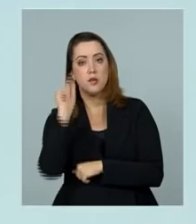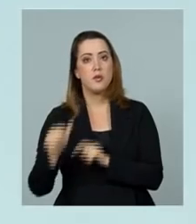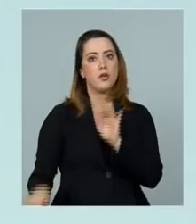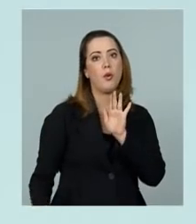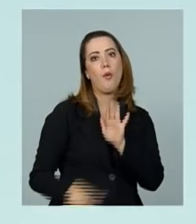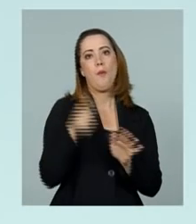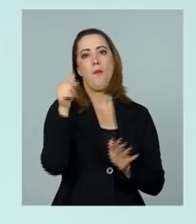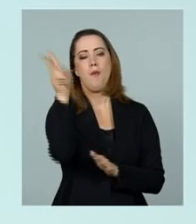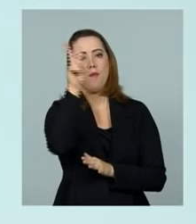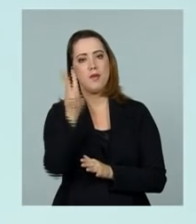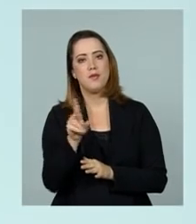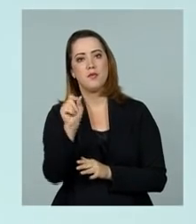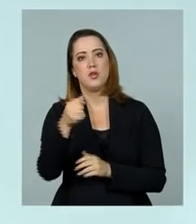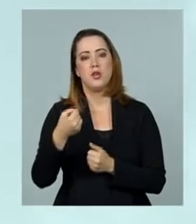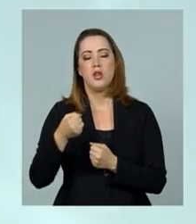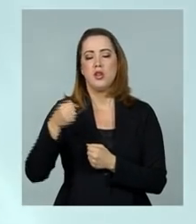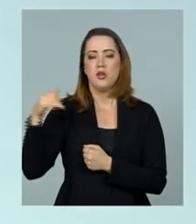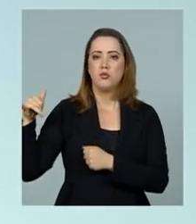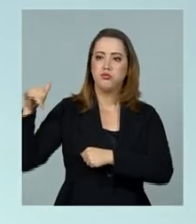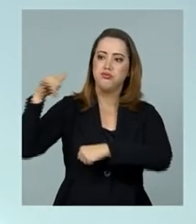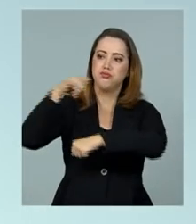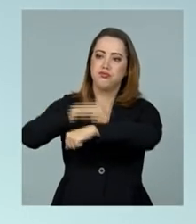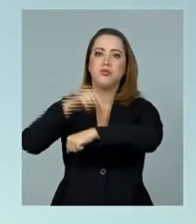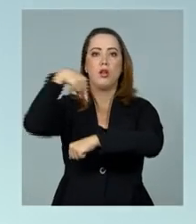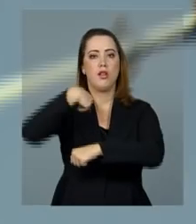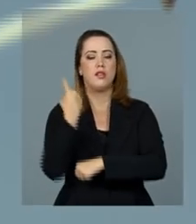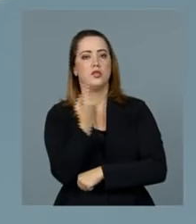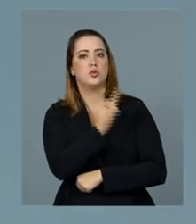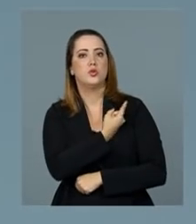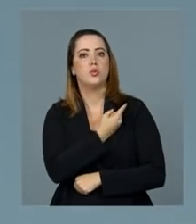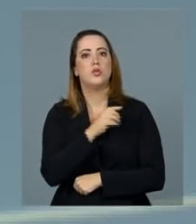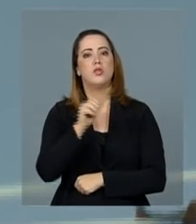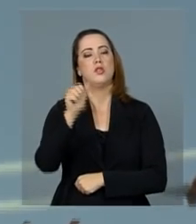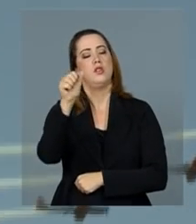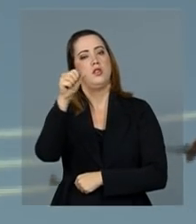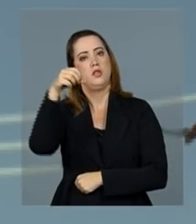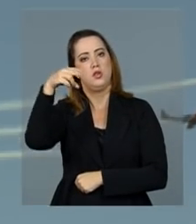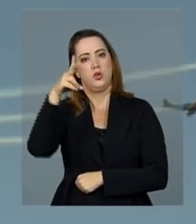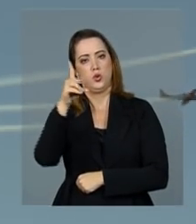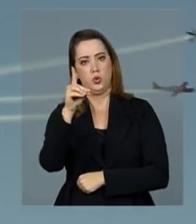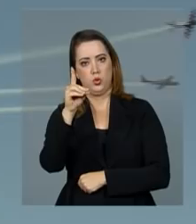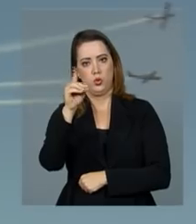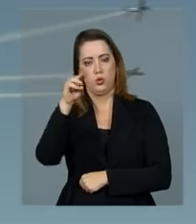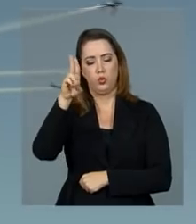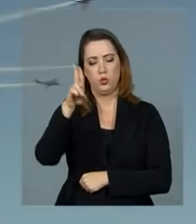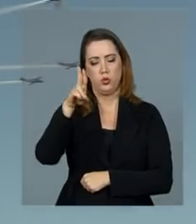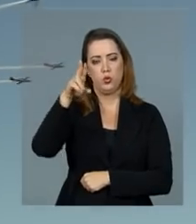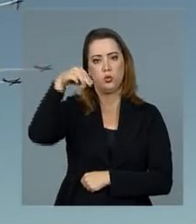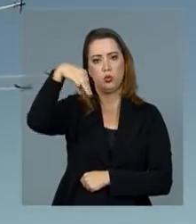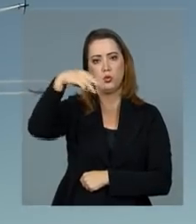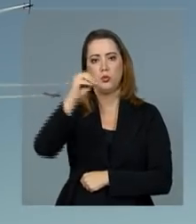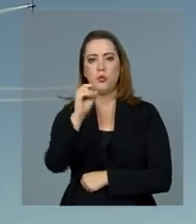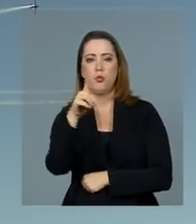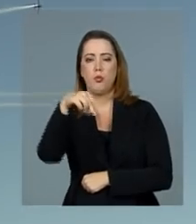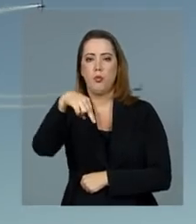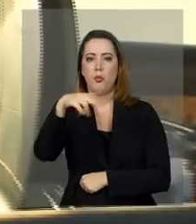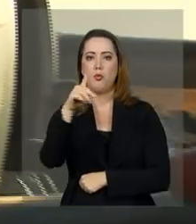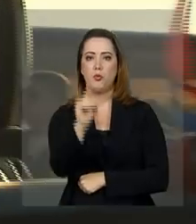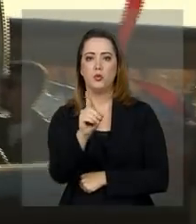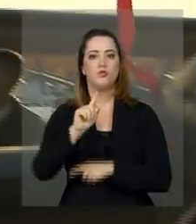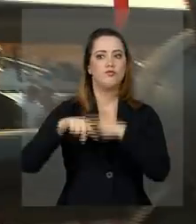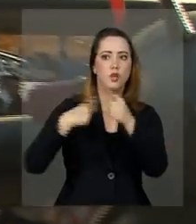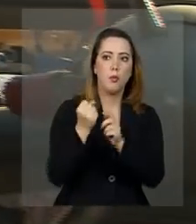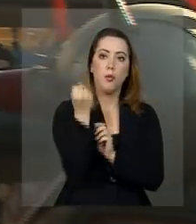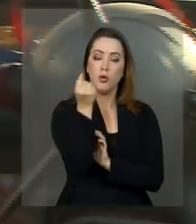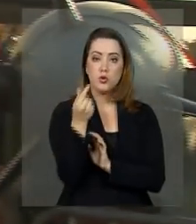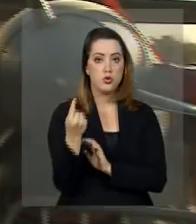de todos é nosso e o dia é em homenagem a ele, Alberto Santos Dumont. Mais de um século depois do seu primeiro voo, o